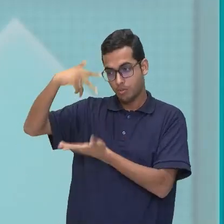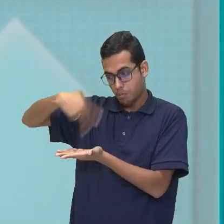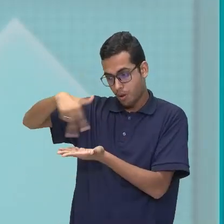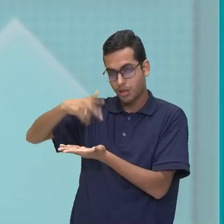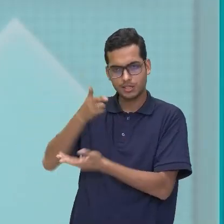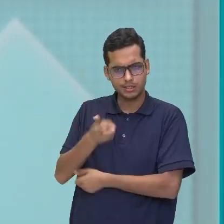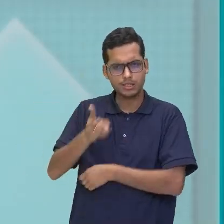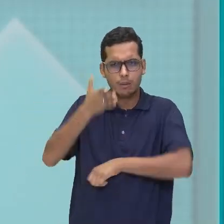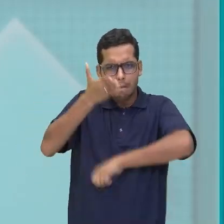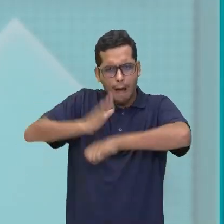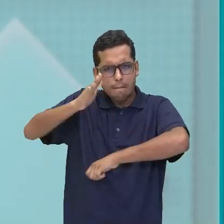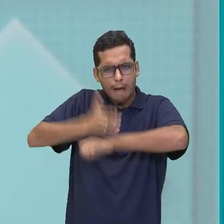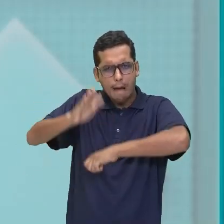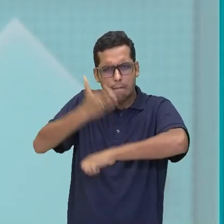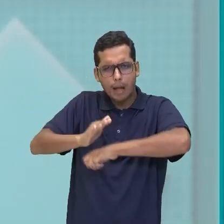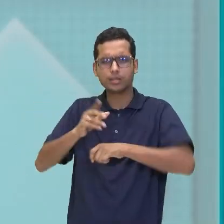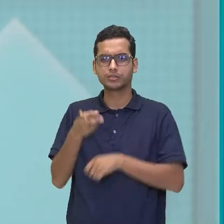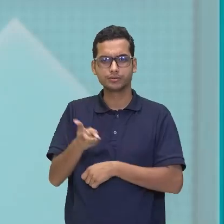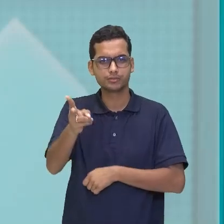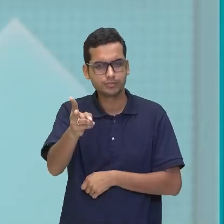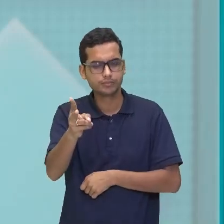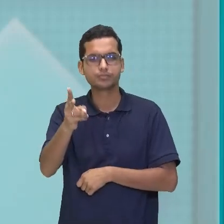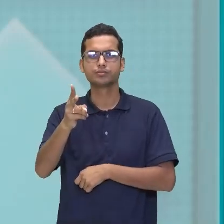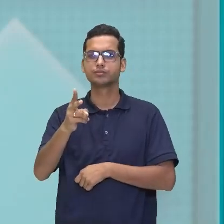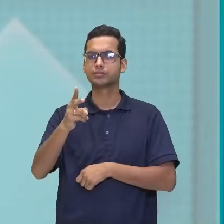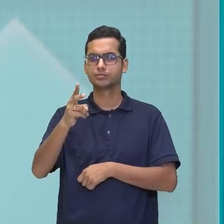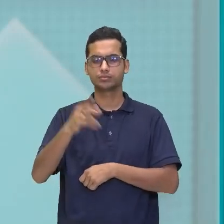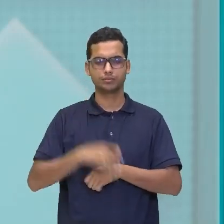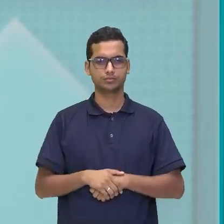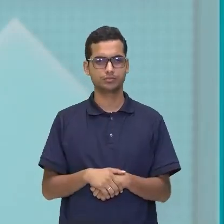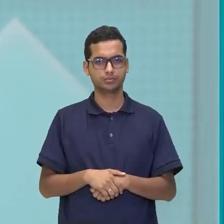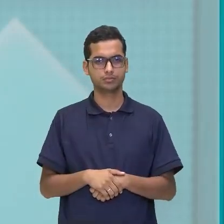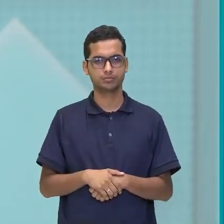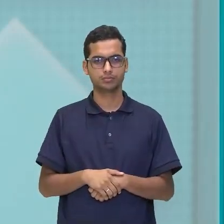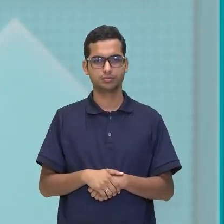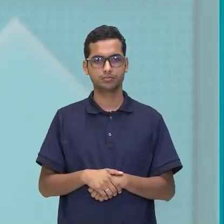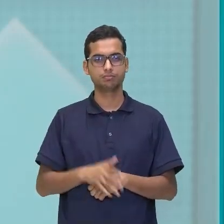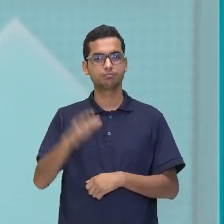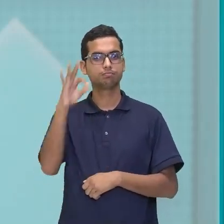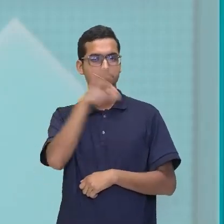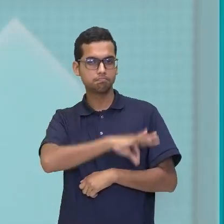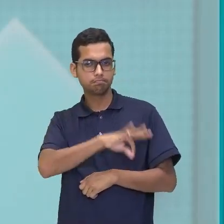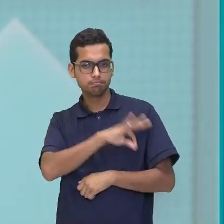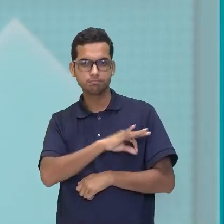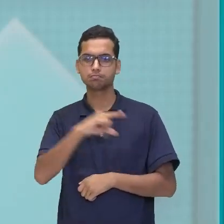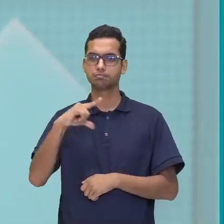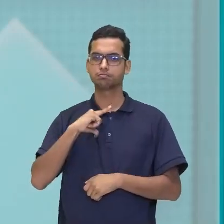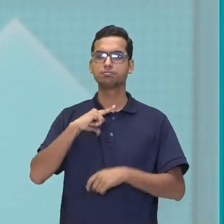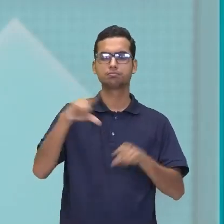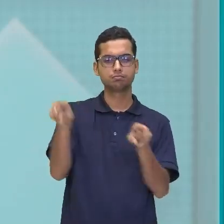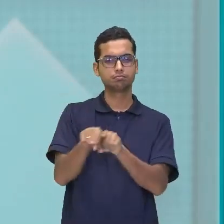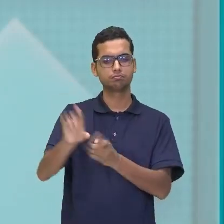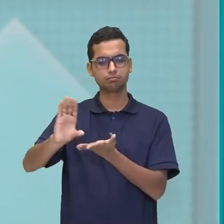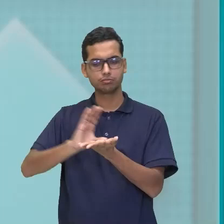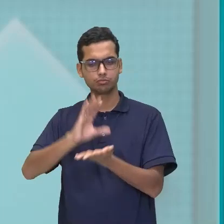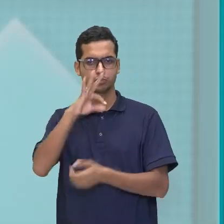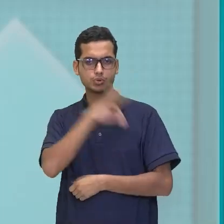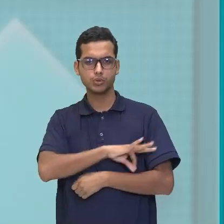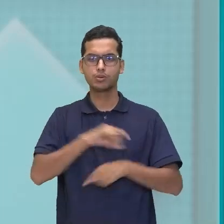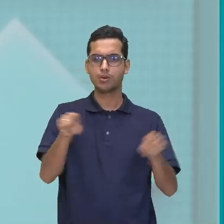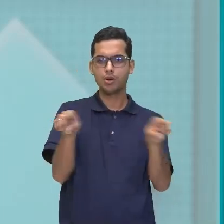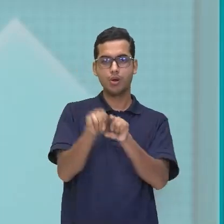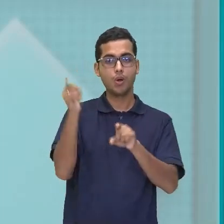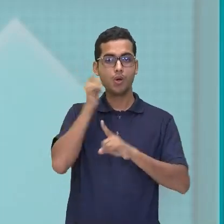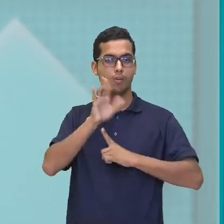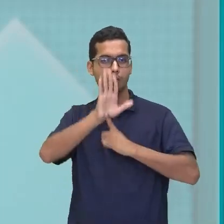eles vivem daquilo, tá? Eles recebem para ensaiar, para se apresentar,